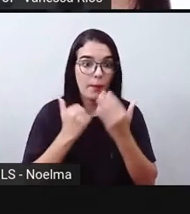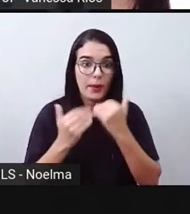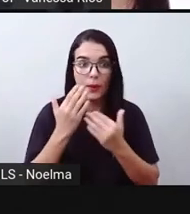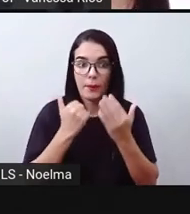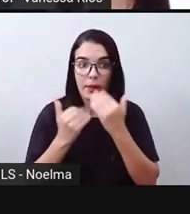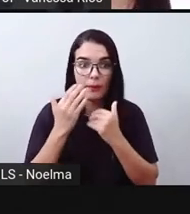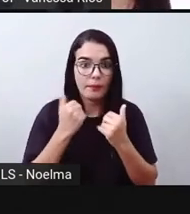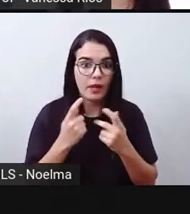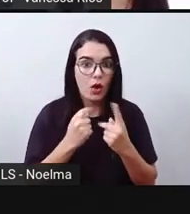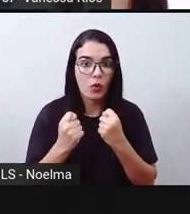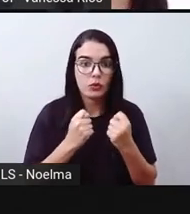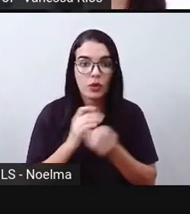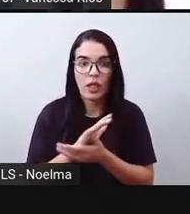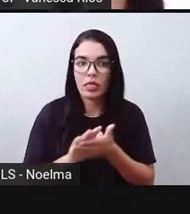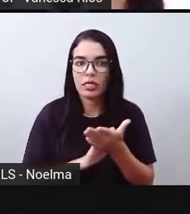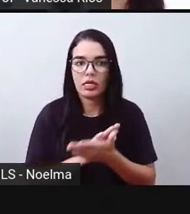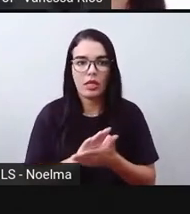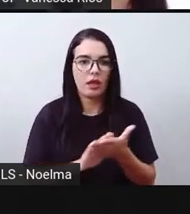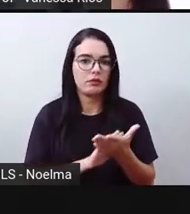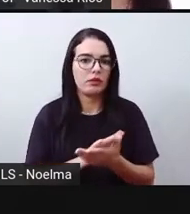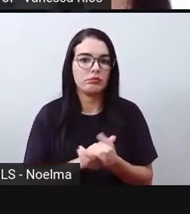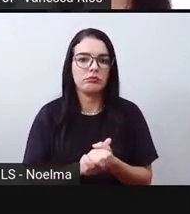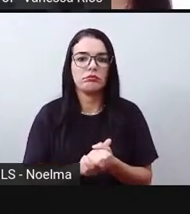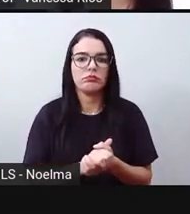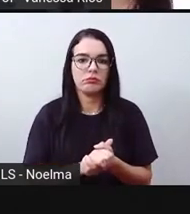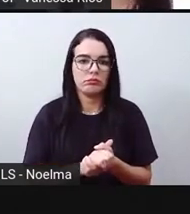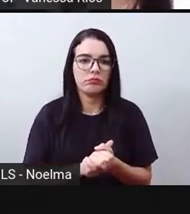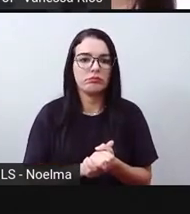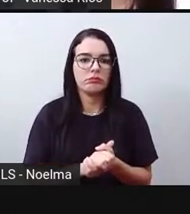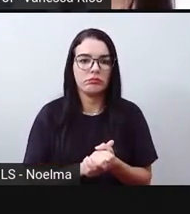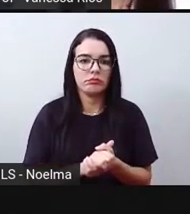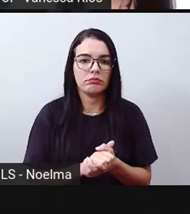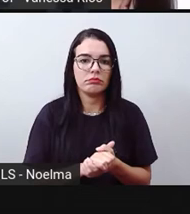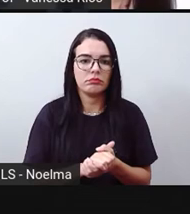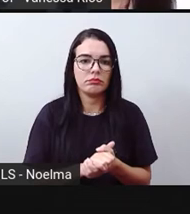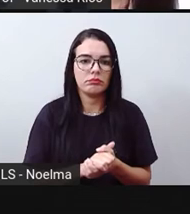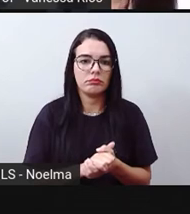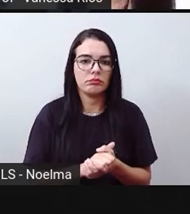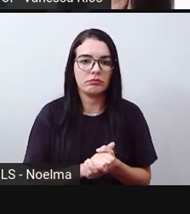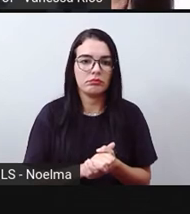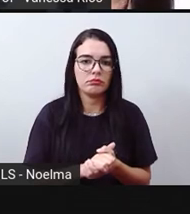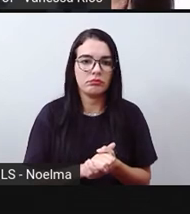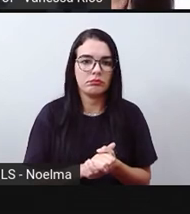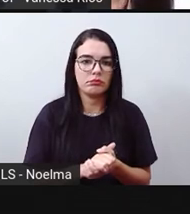sem controlar as suas ações em relação a isso.